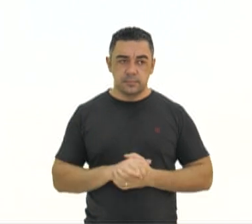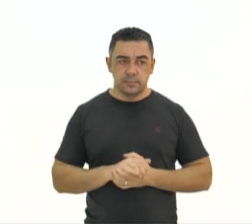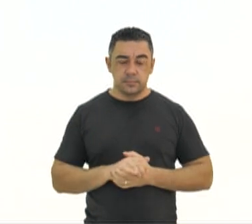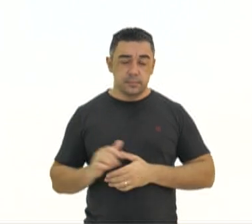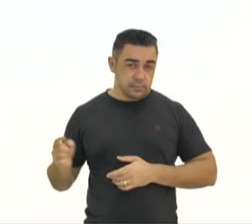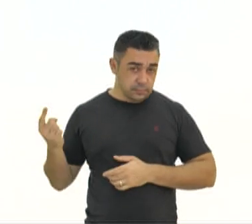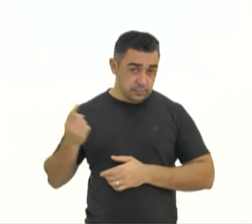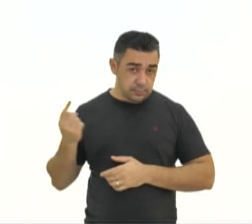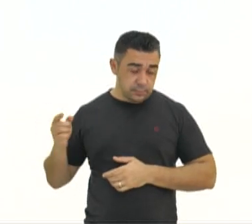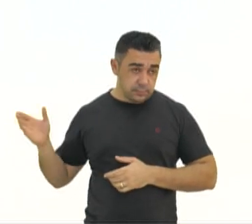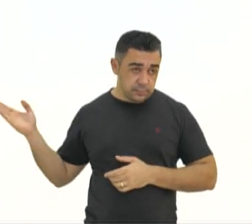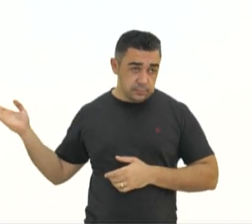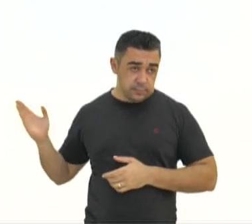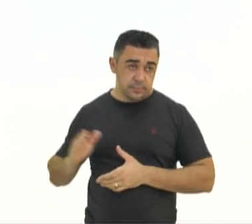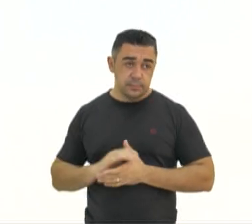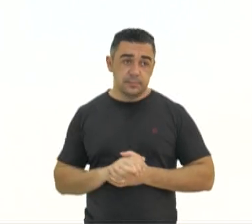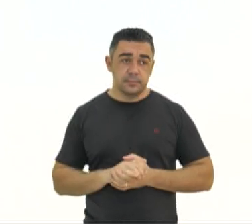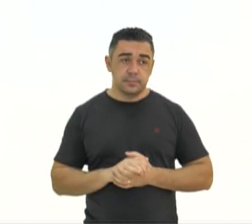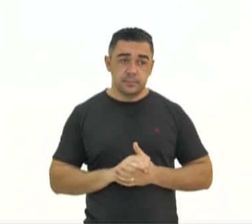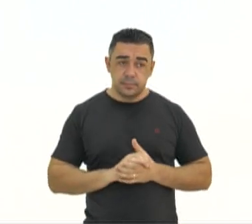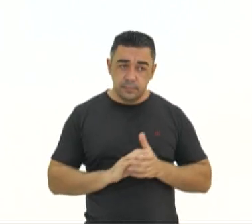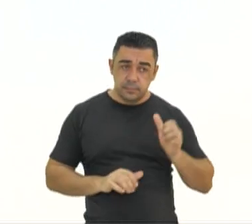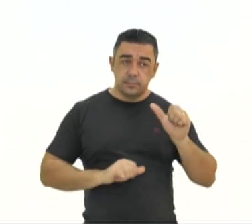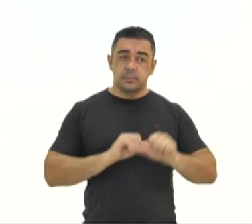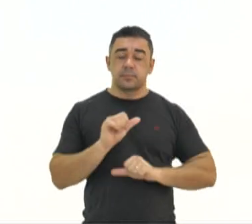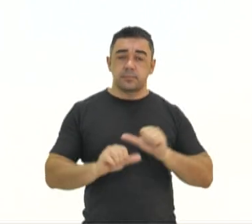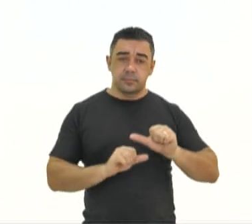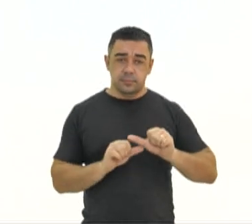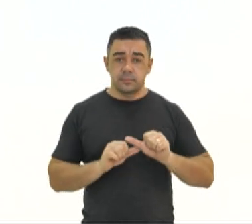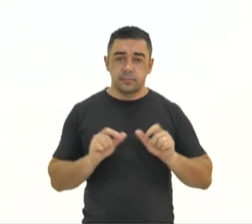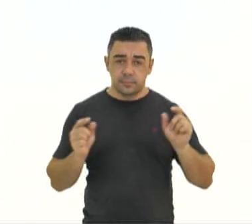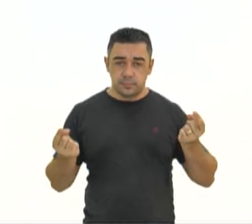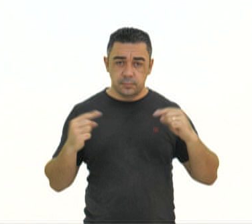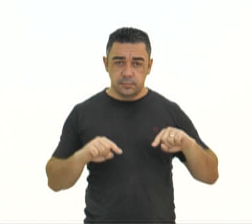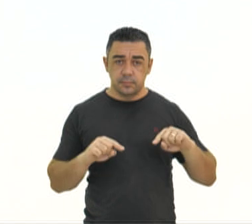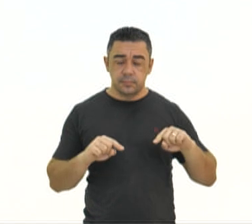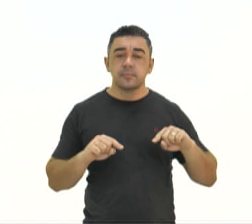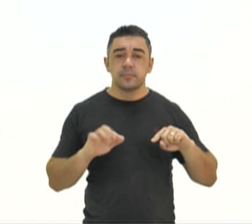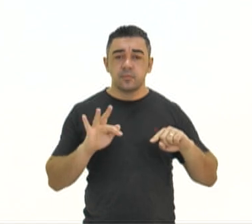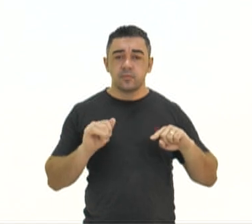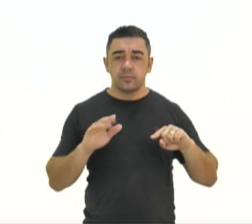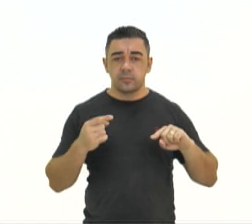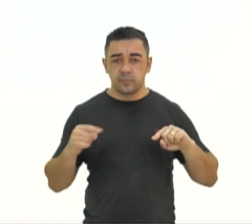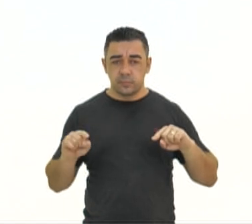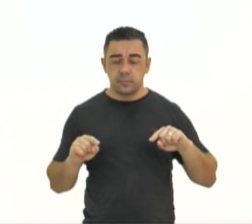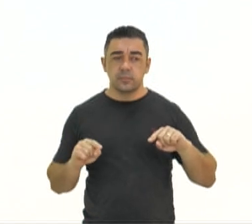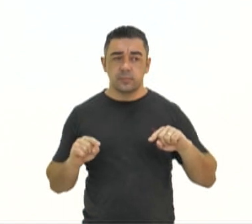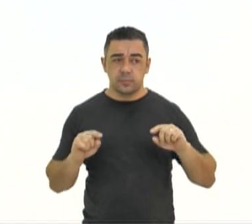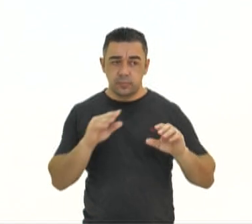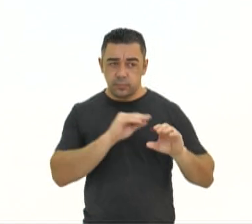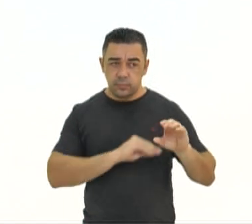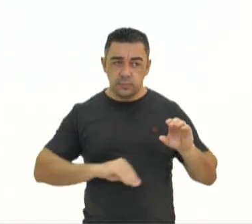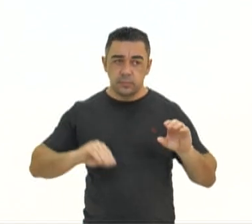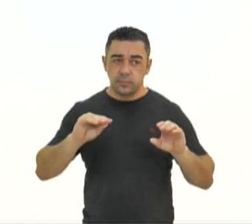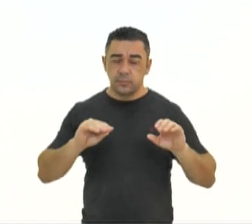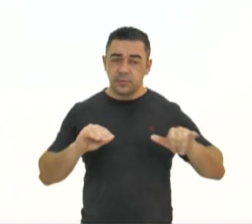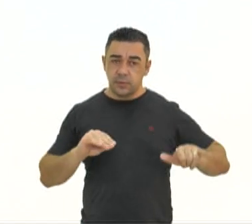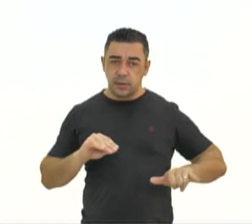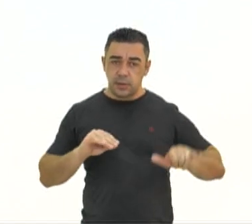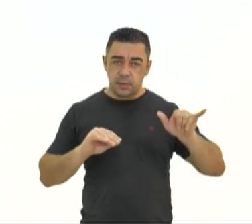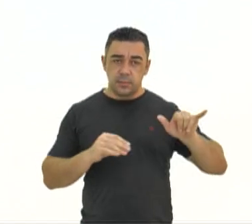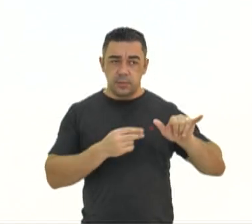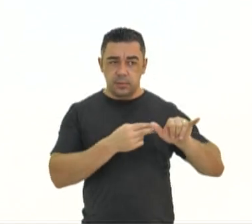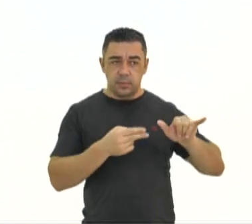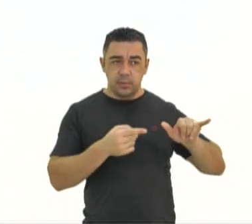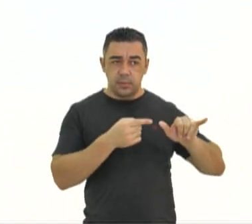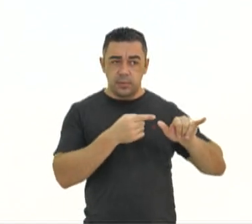a primeira equação. Transformei ela em uma função, né? O x estava mais, passou menos, isolei o y, então transformei